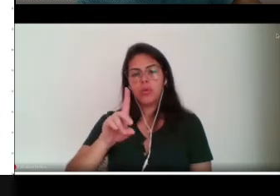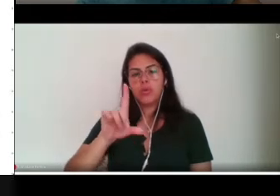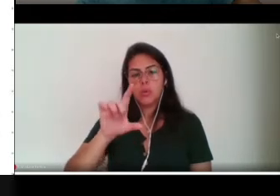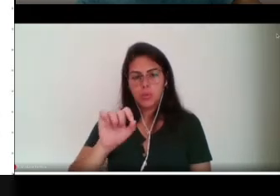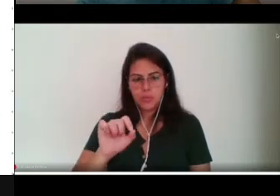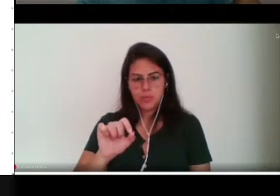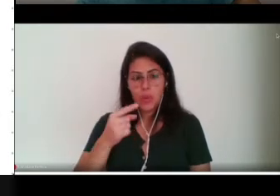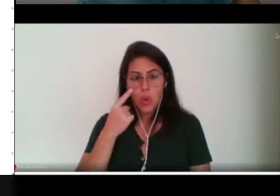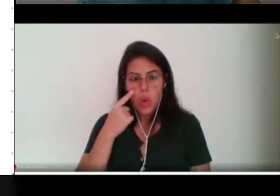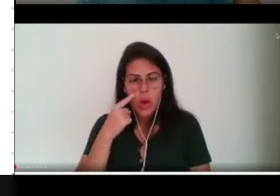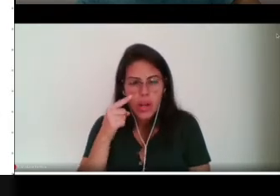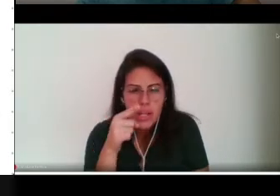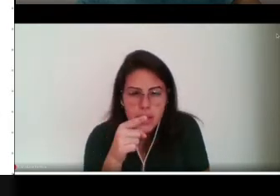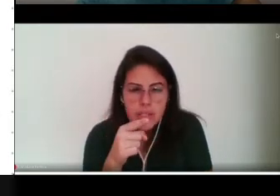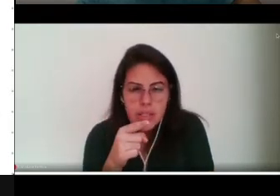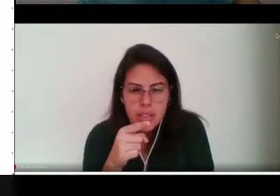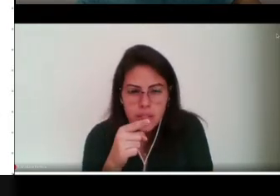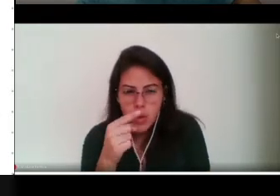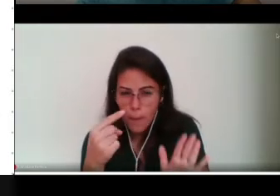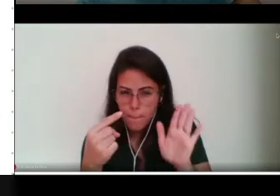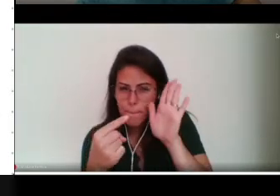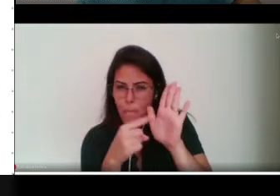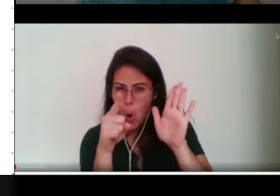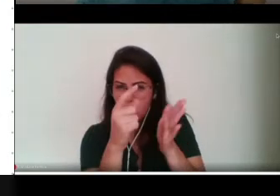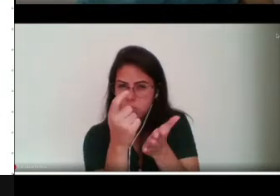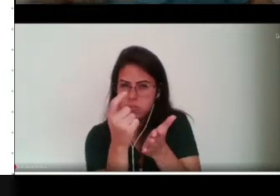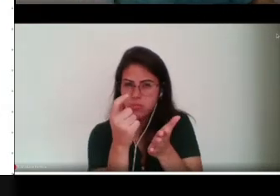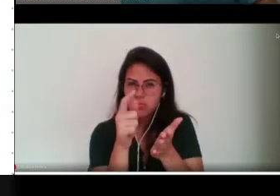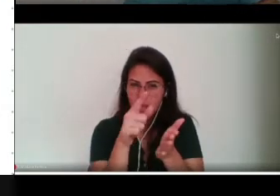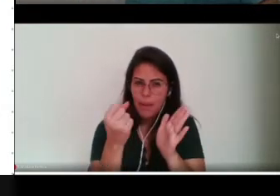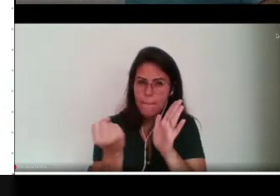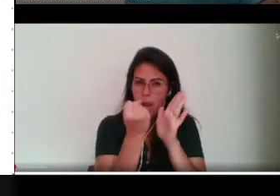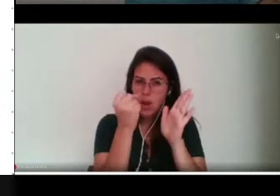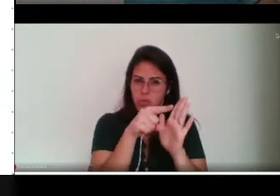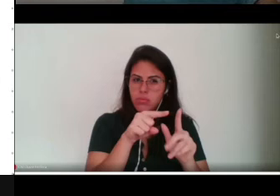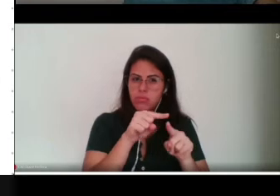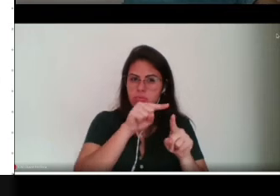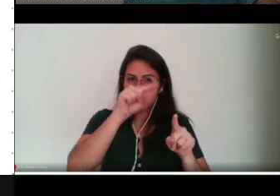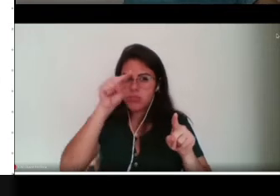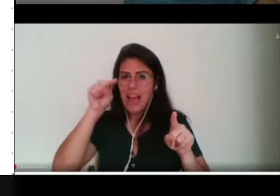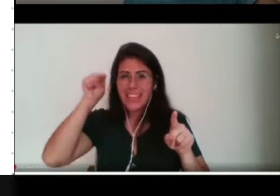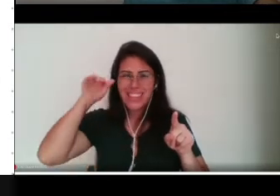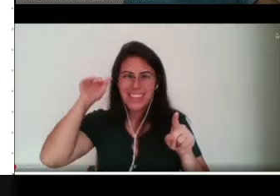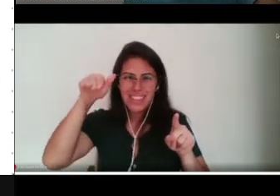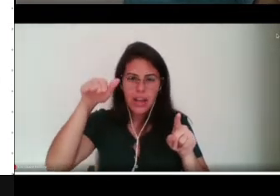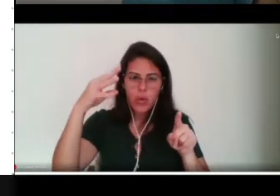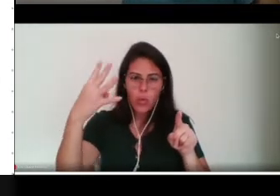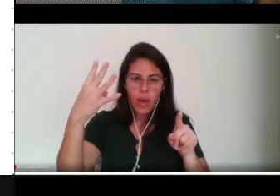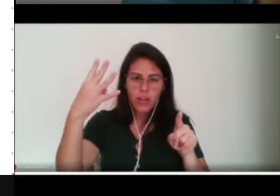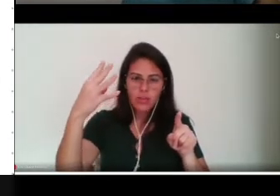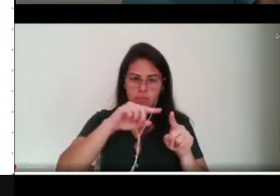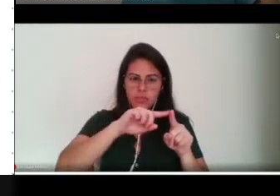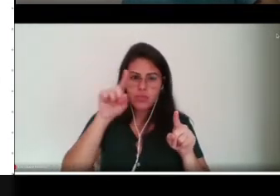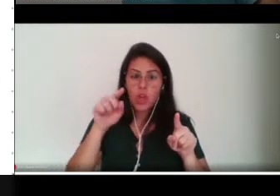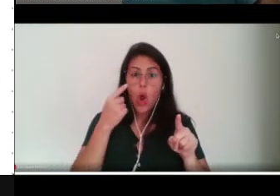esse ponto 4 aqui, ó, eu tenho uma concavidade negativa. Então, a